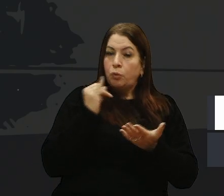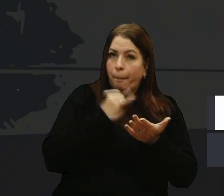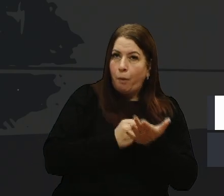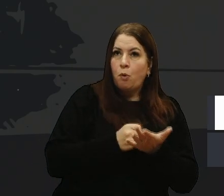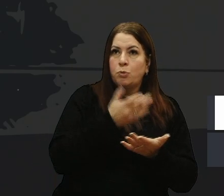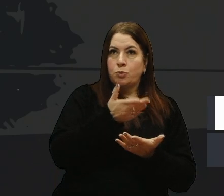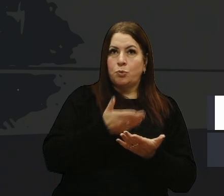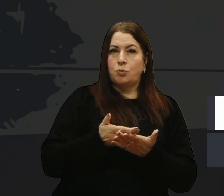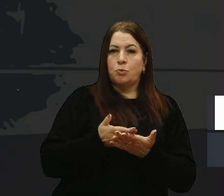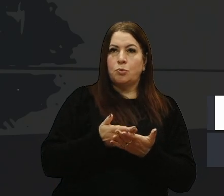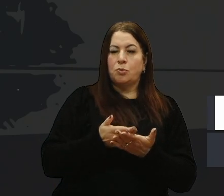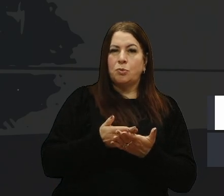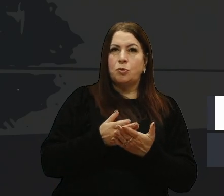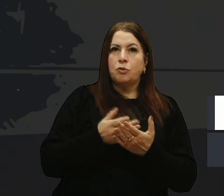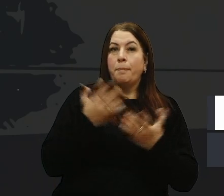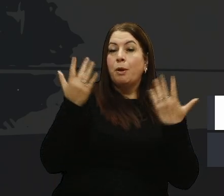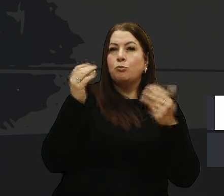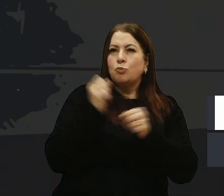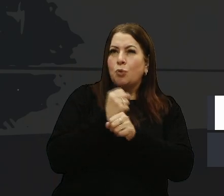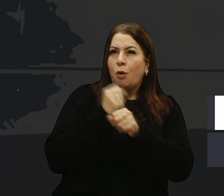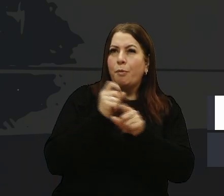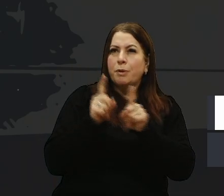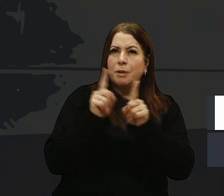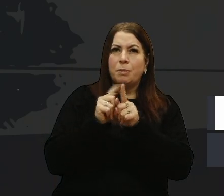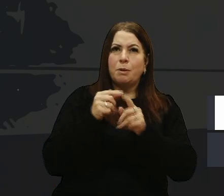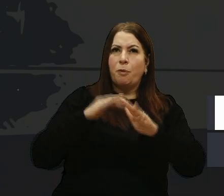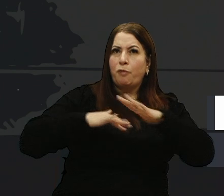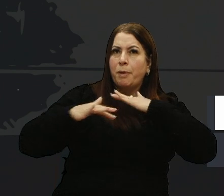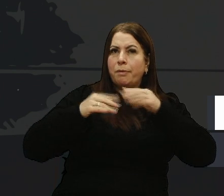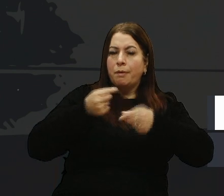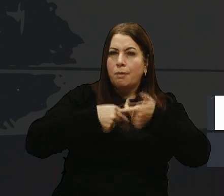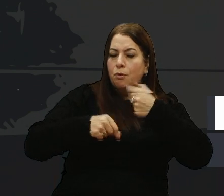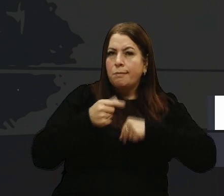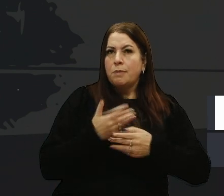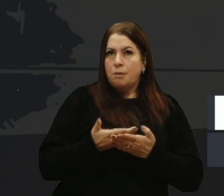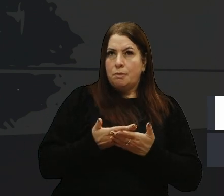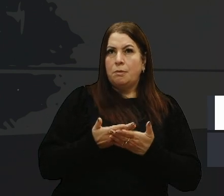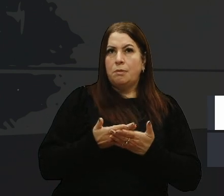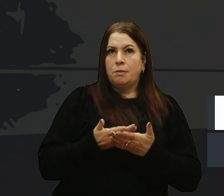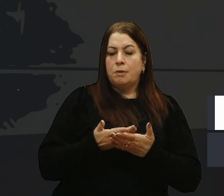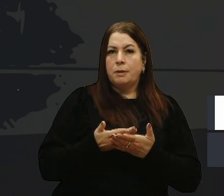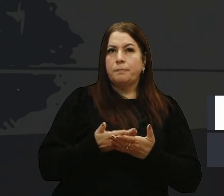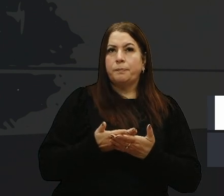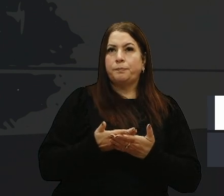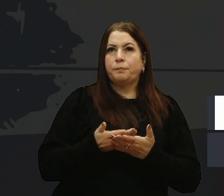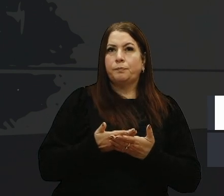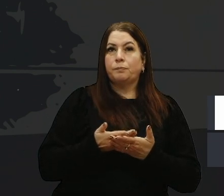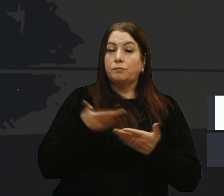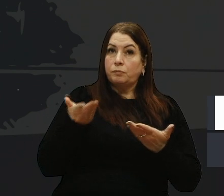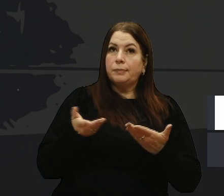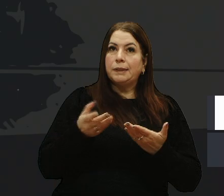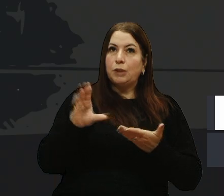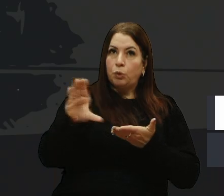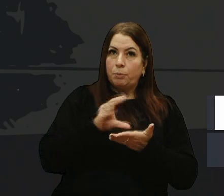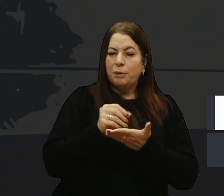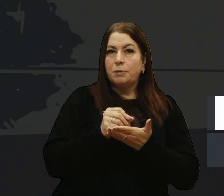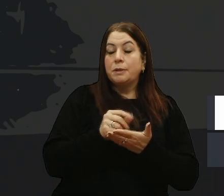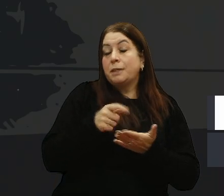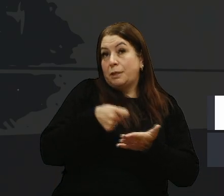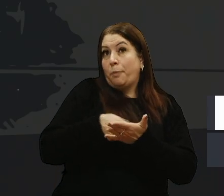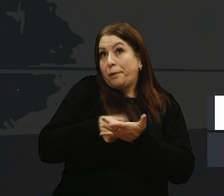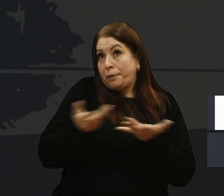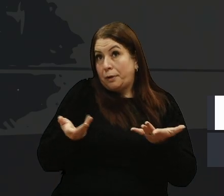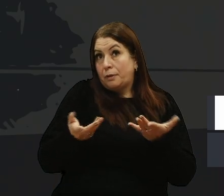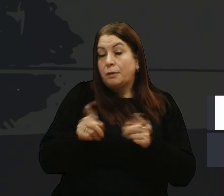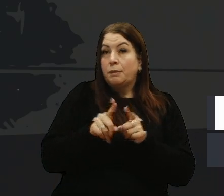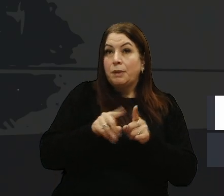impostos e geração de mão de obra, afinal, para movimentar a economia. E então esse repasse deveria ser compulsório.